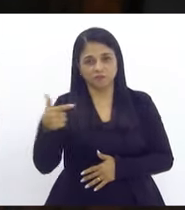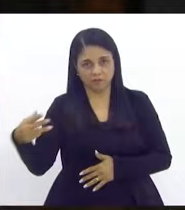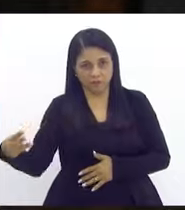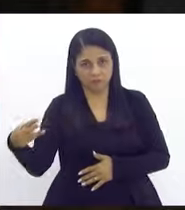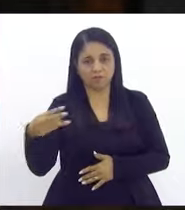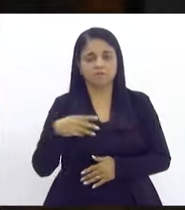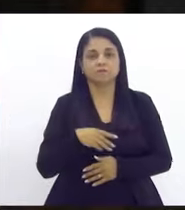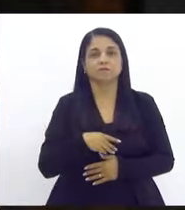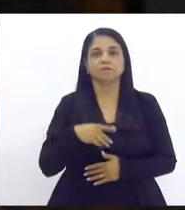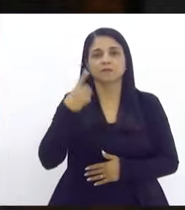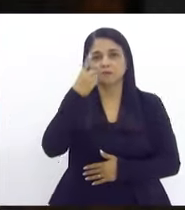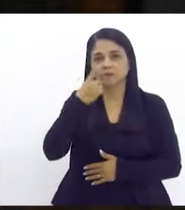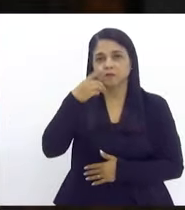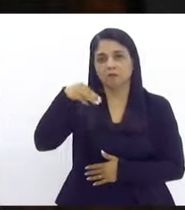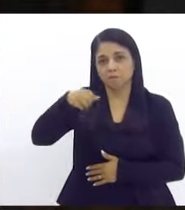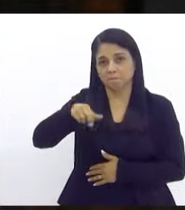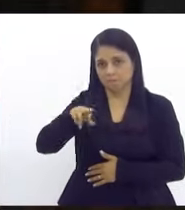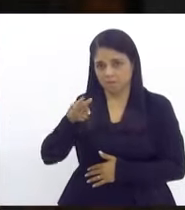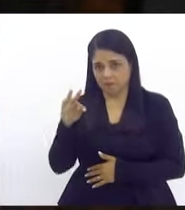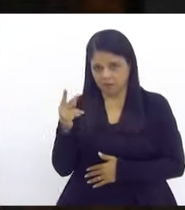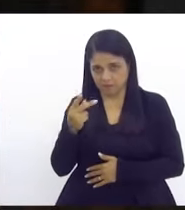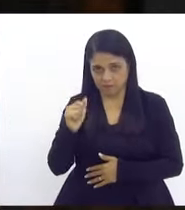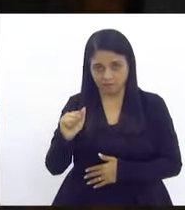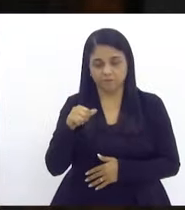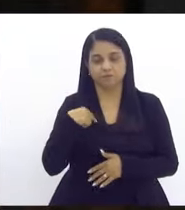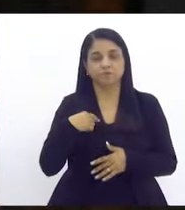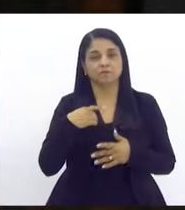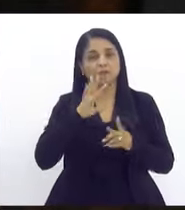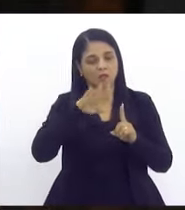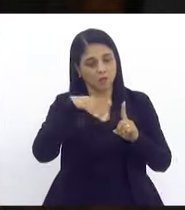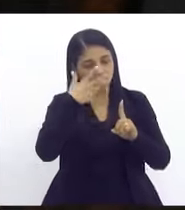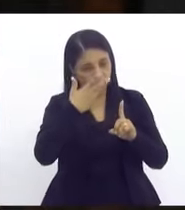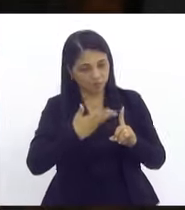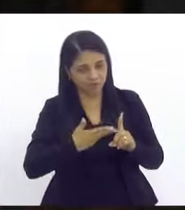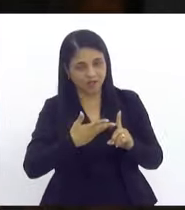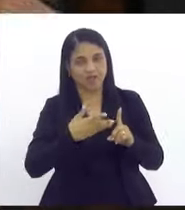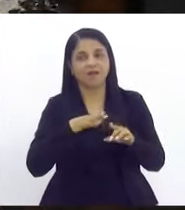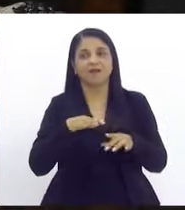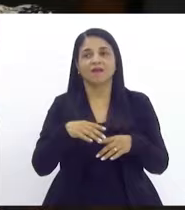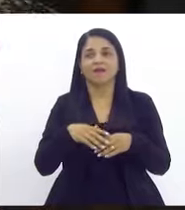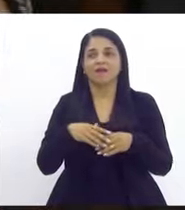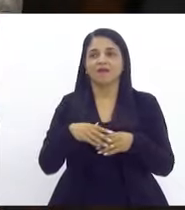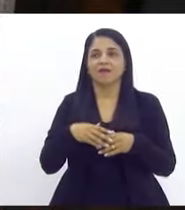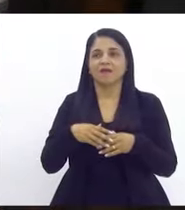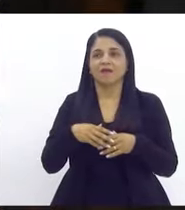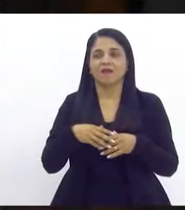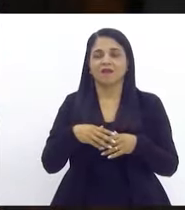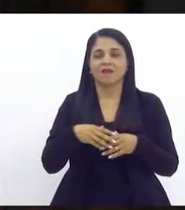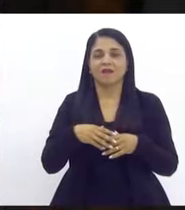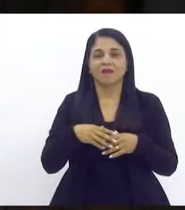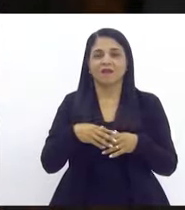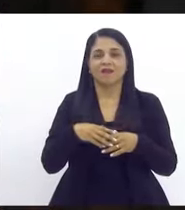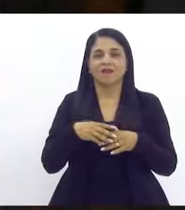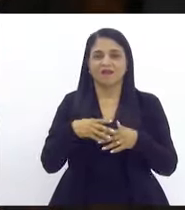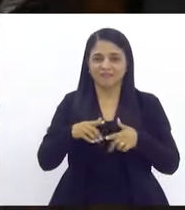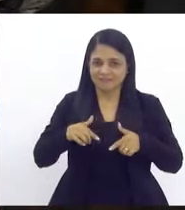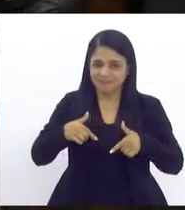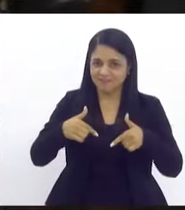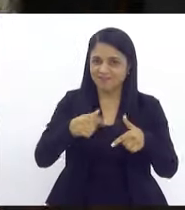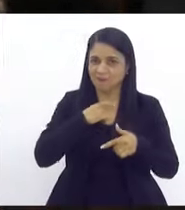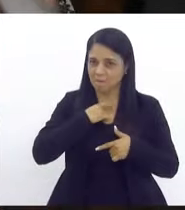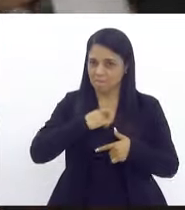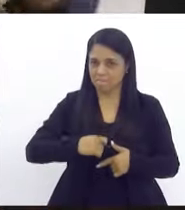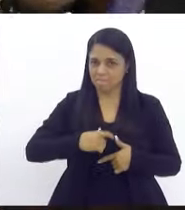Marta Rocha. Presidente, mais uma vez, elogiar a sua iniciativa na concessão da medalha